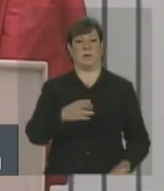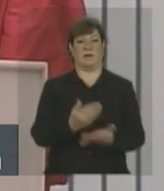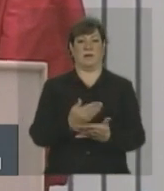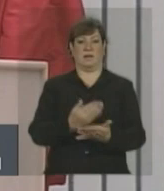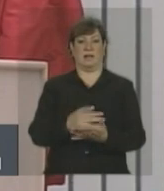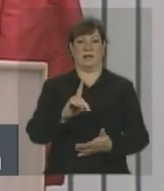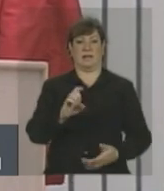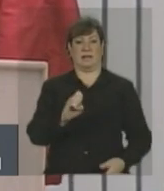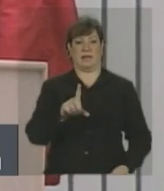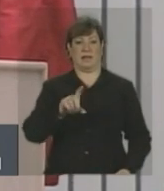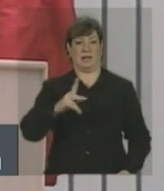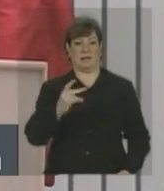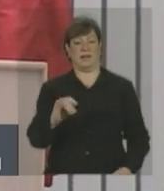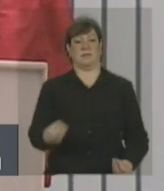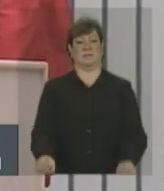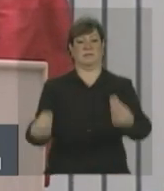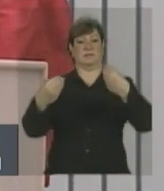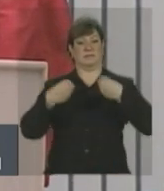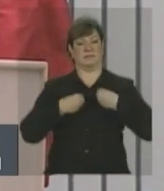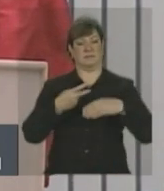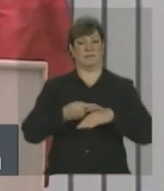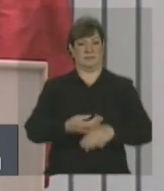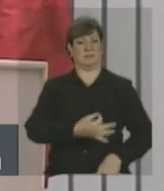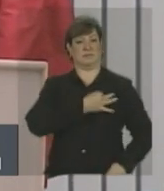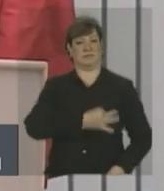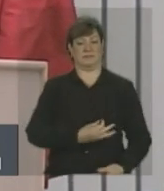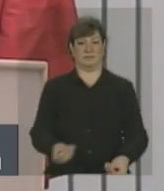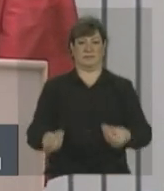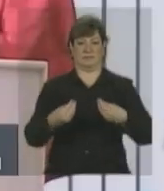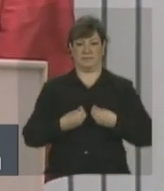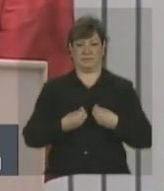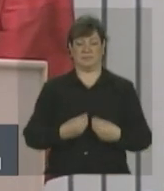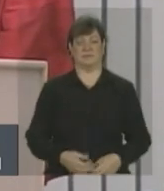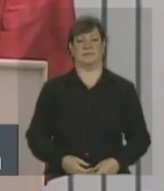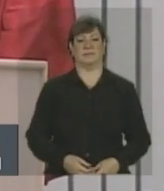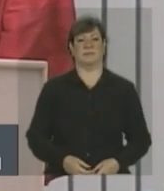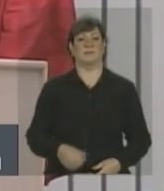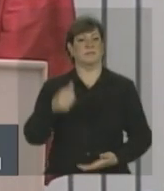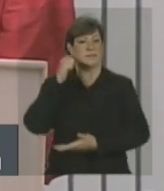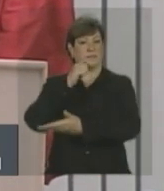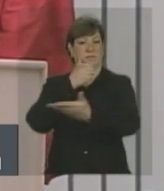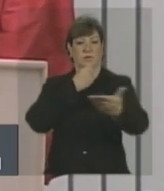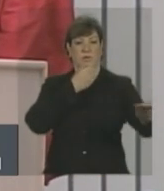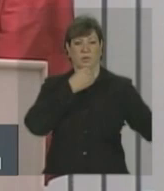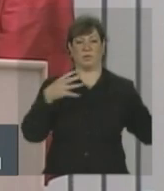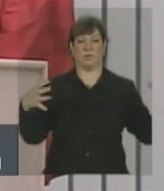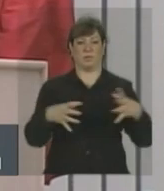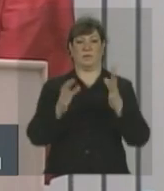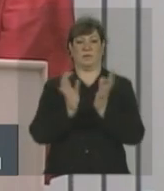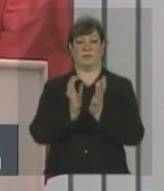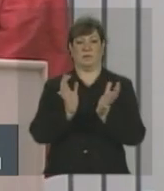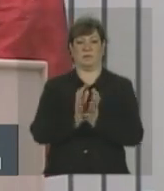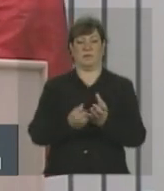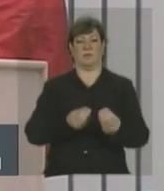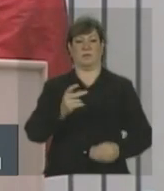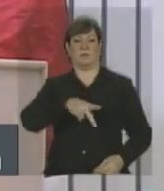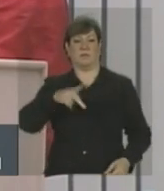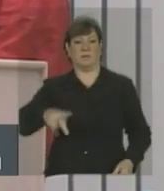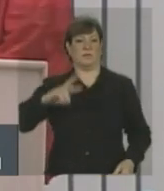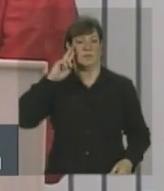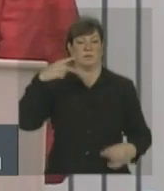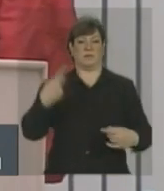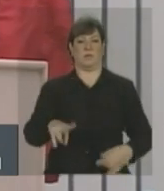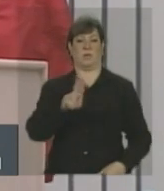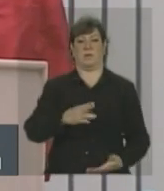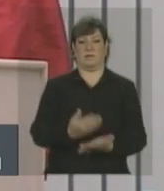Delhi, que me conferiram este título. Senhoras e senhores, membros do corpo acadêmico da Universidade de